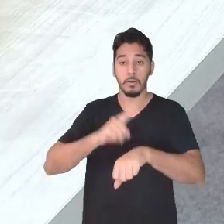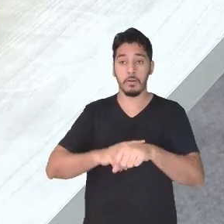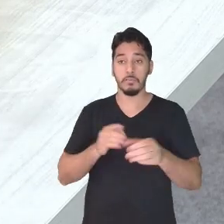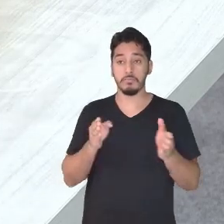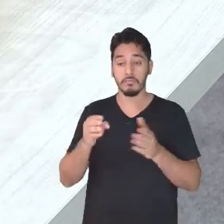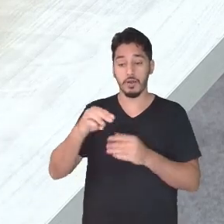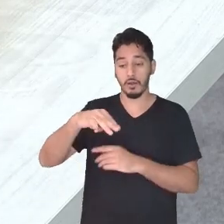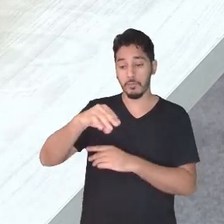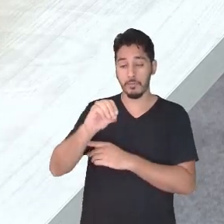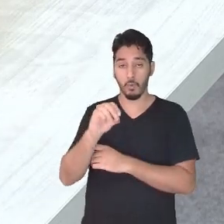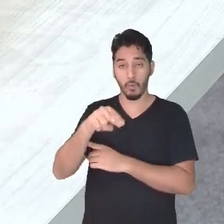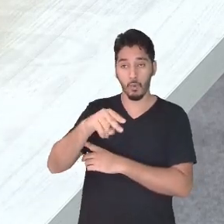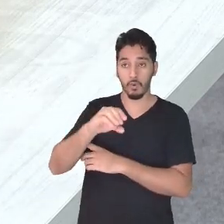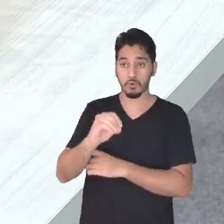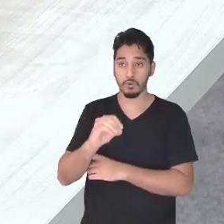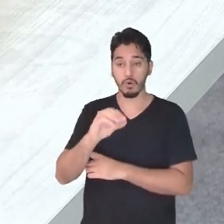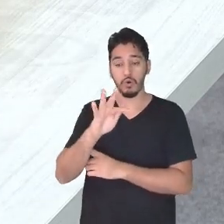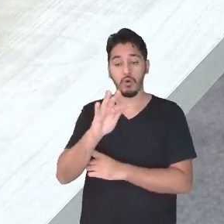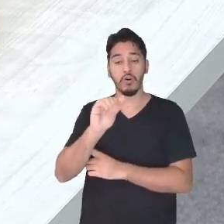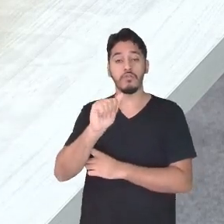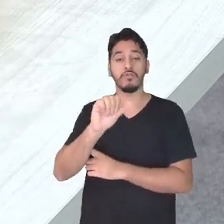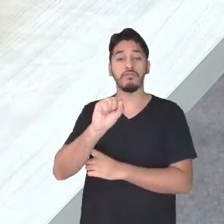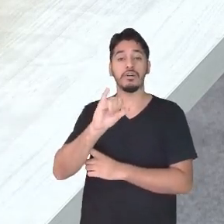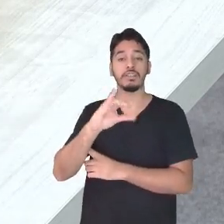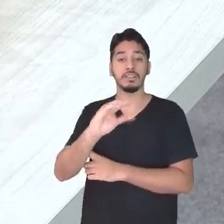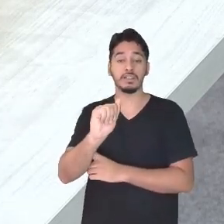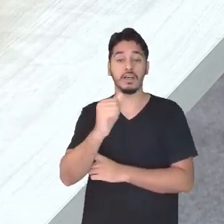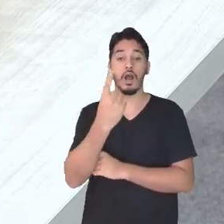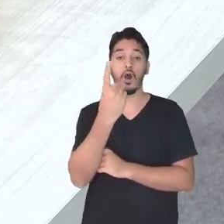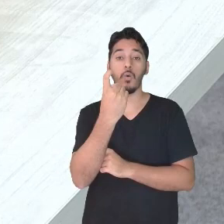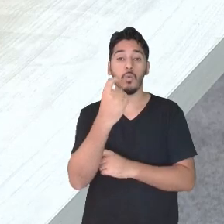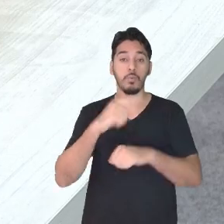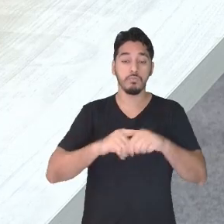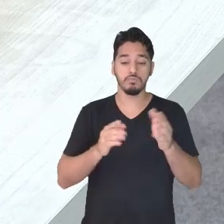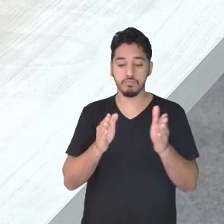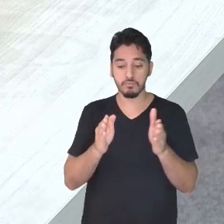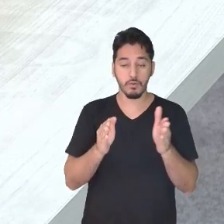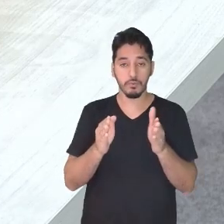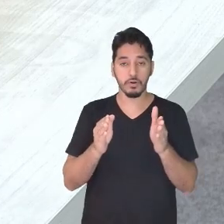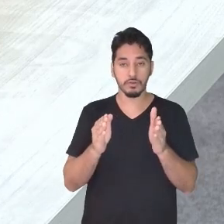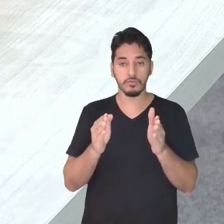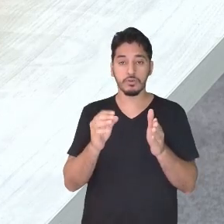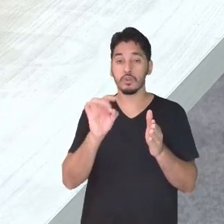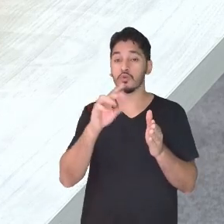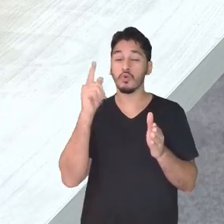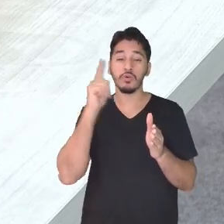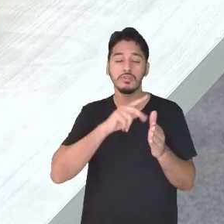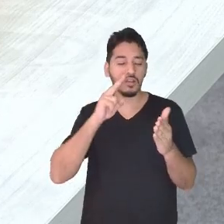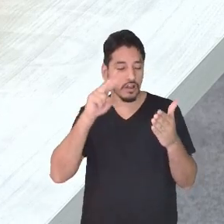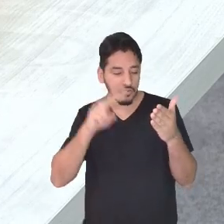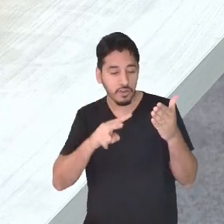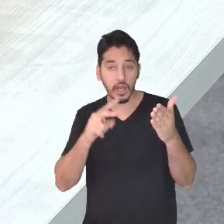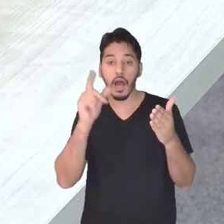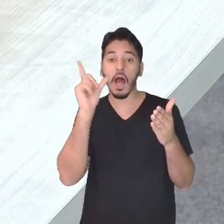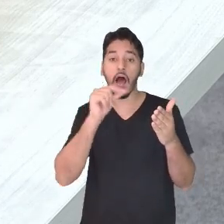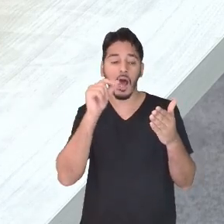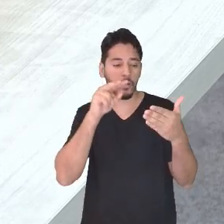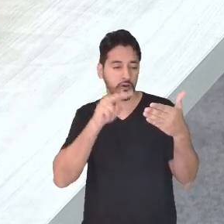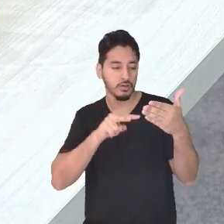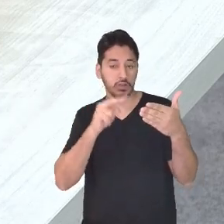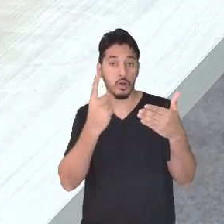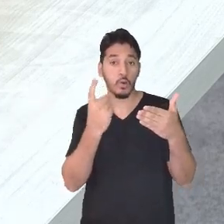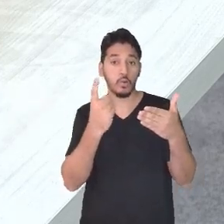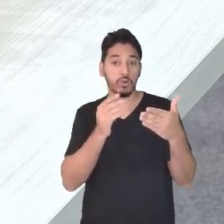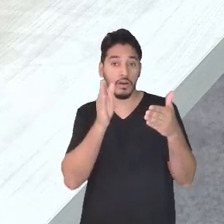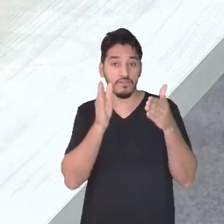monofásica. Então, o que é que eu estou colocando aqui para vocês? A gente consegue apenas ver a água, uma única fase,